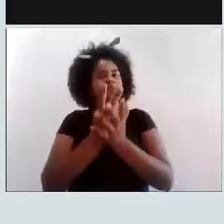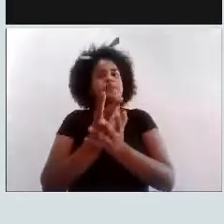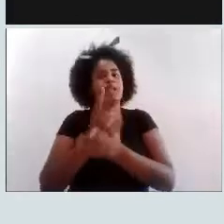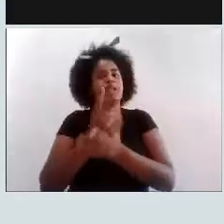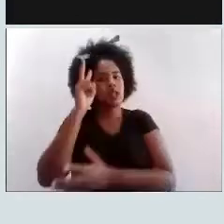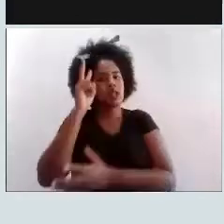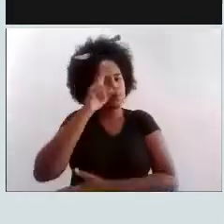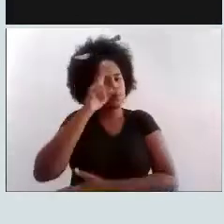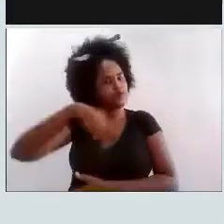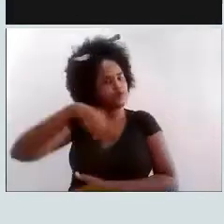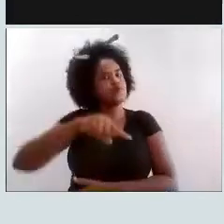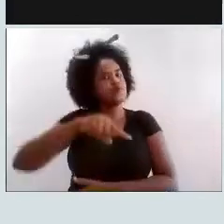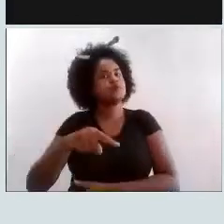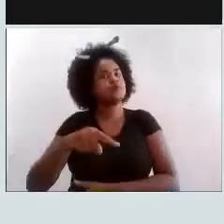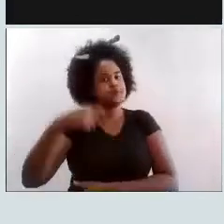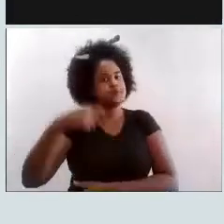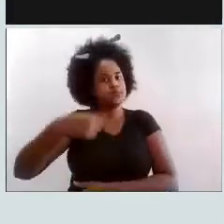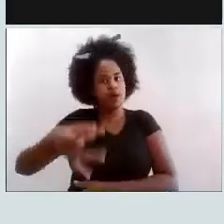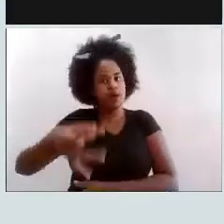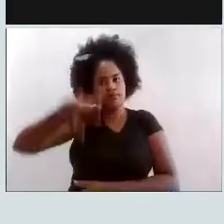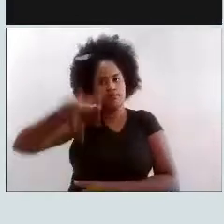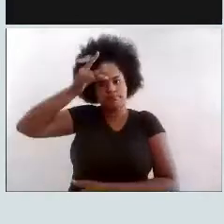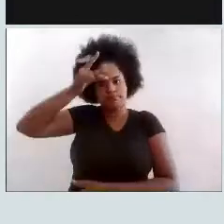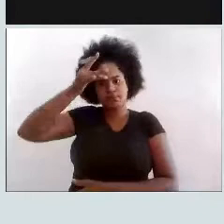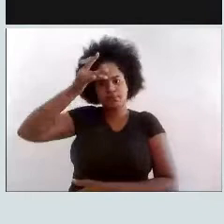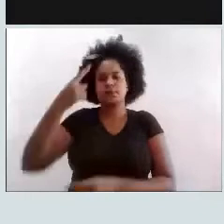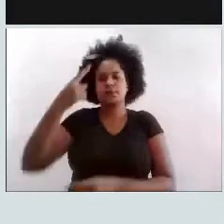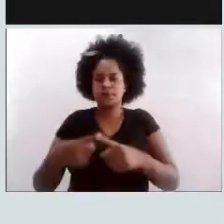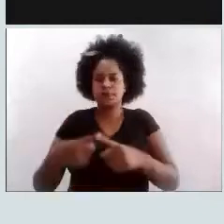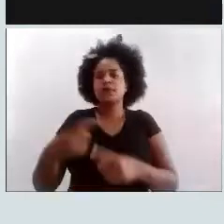lembrarem, porque realmente é importante.